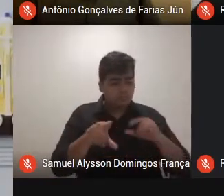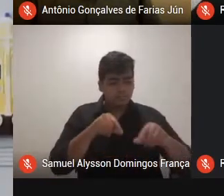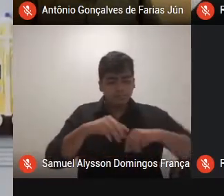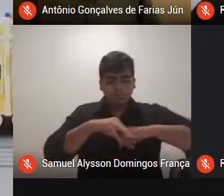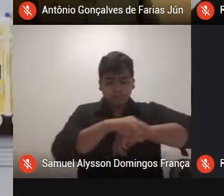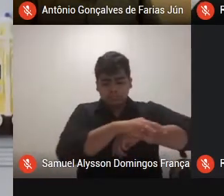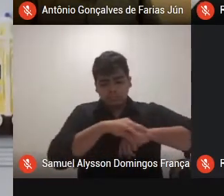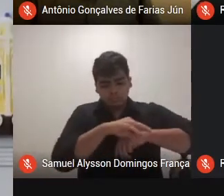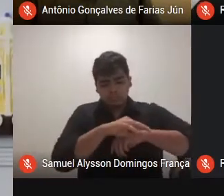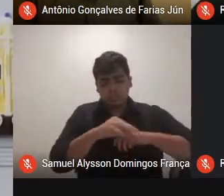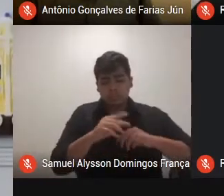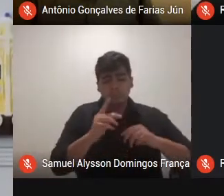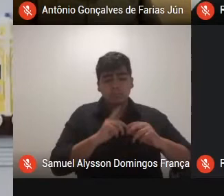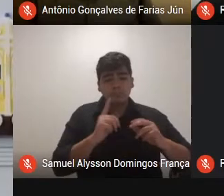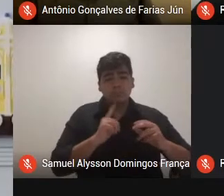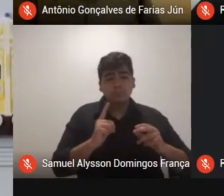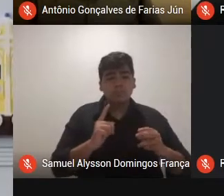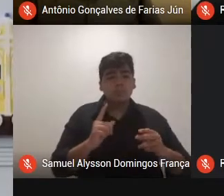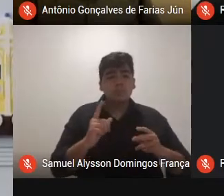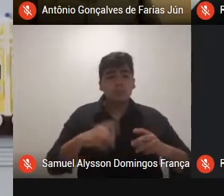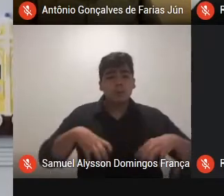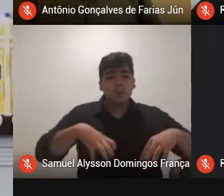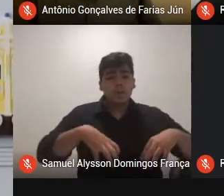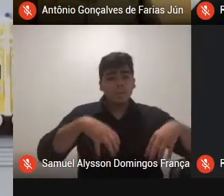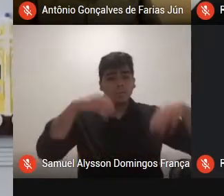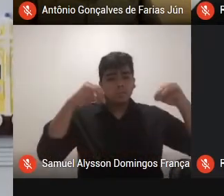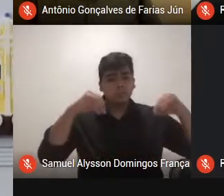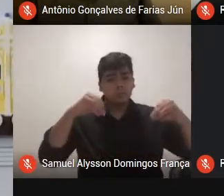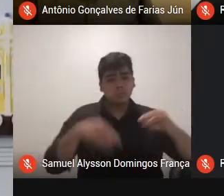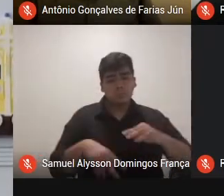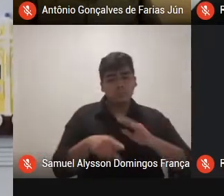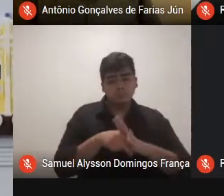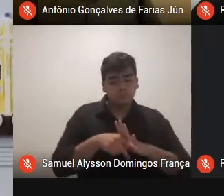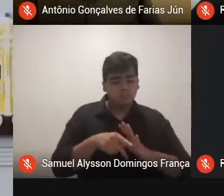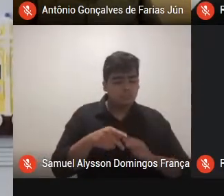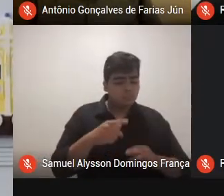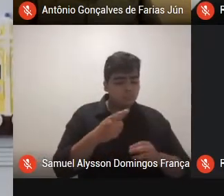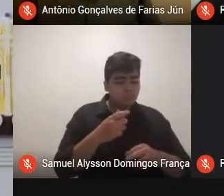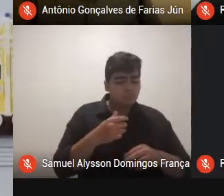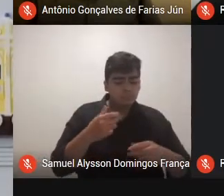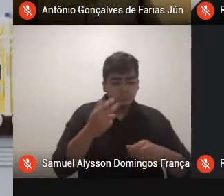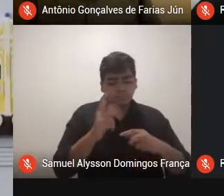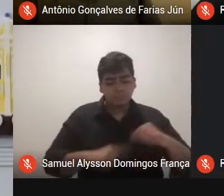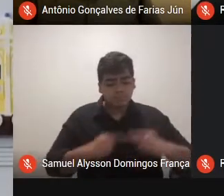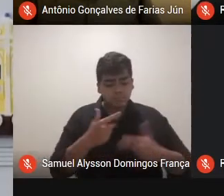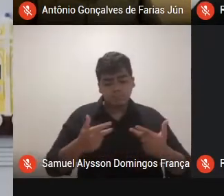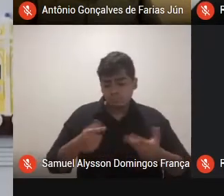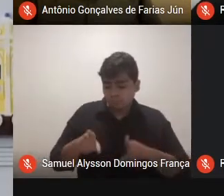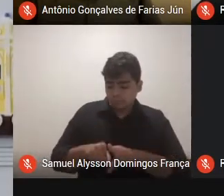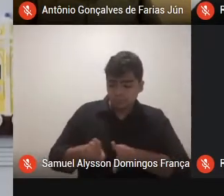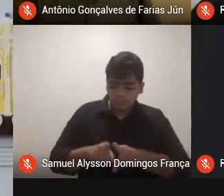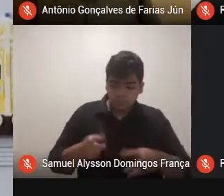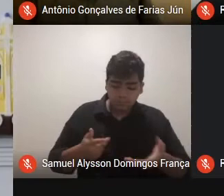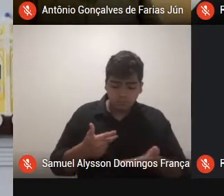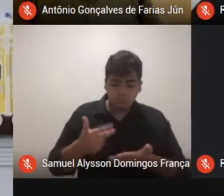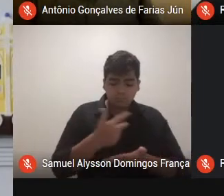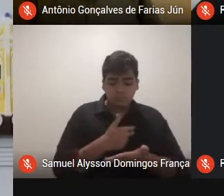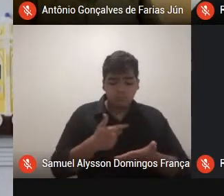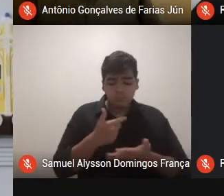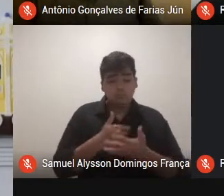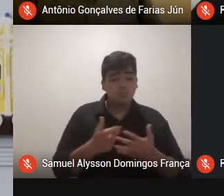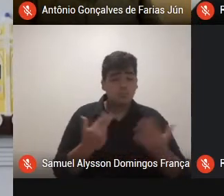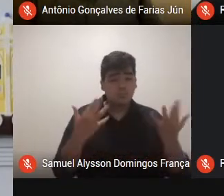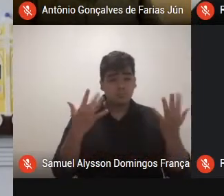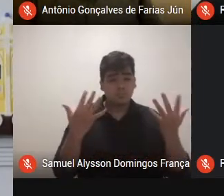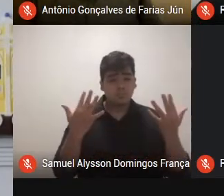históricas pré-escolhidas, fazer um resumo histórico. Tinham que desenhar por observação, ou seja, a mão livre, né, com a técnica